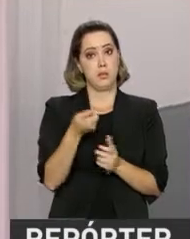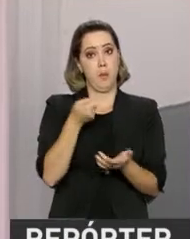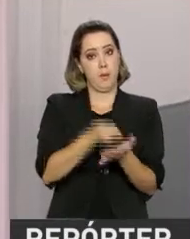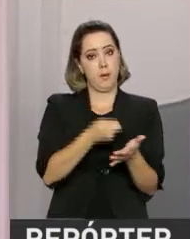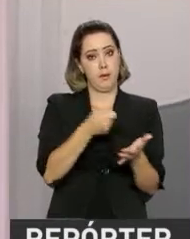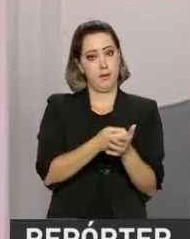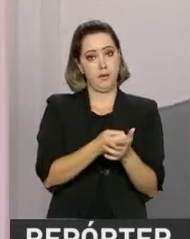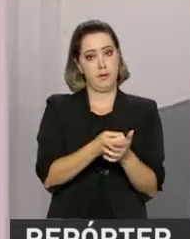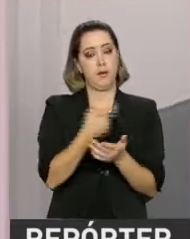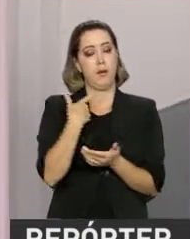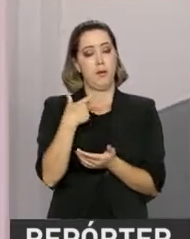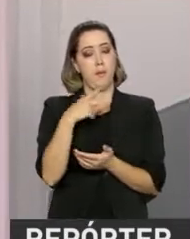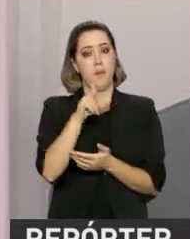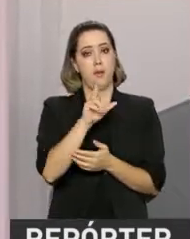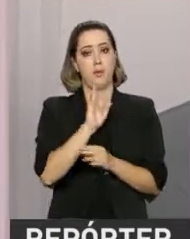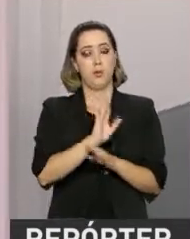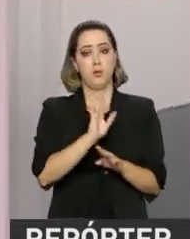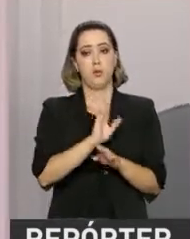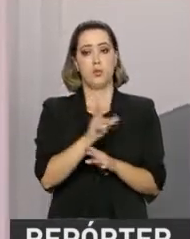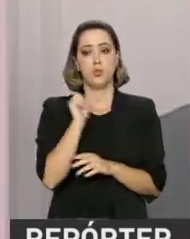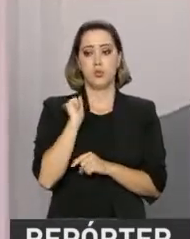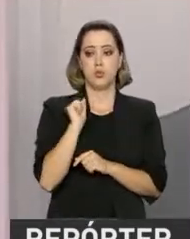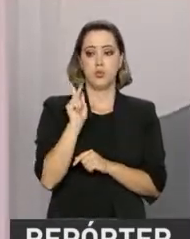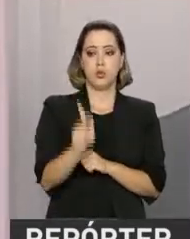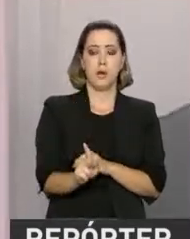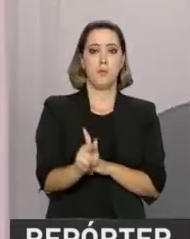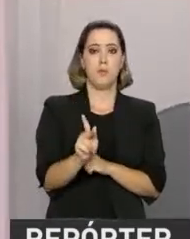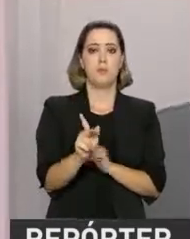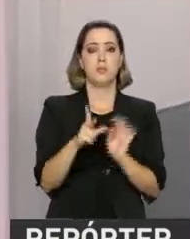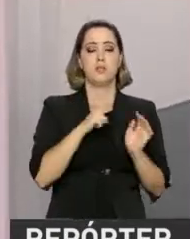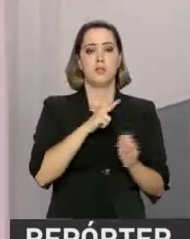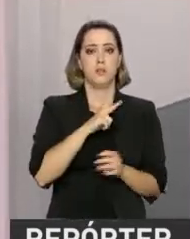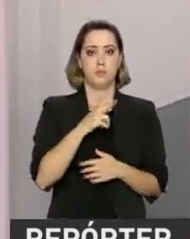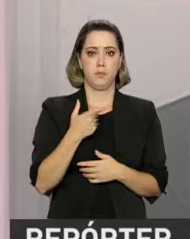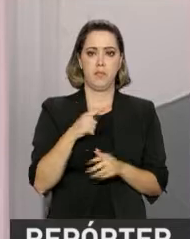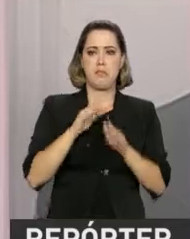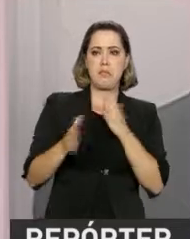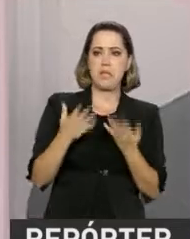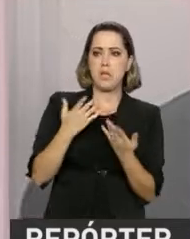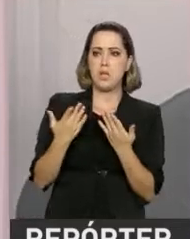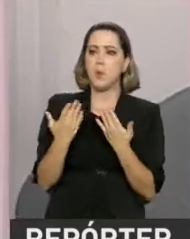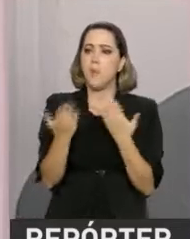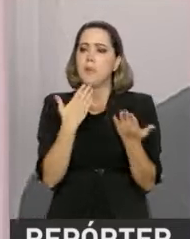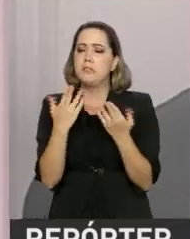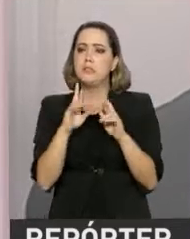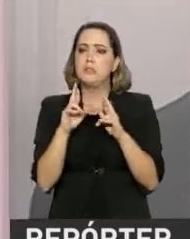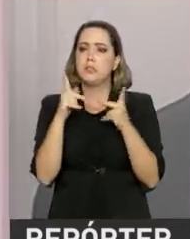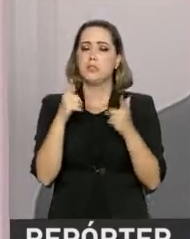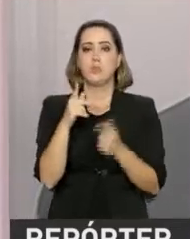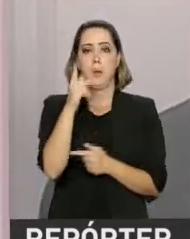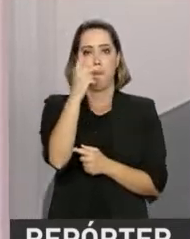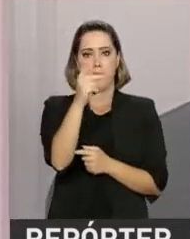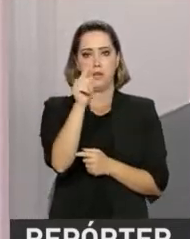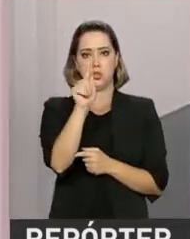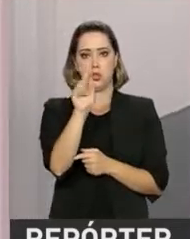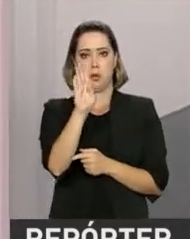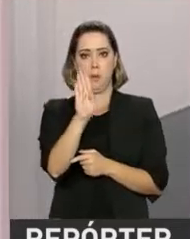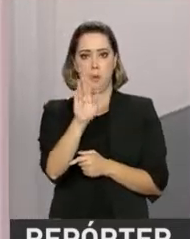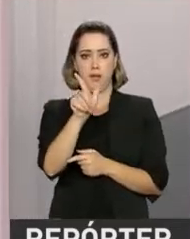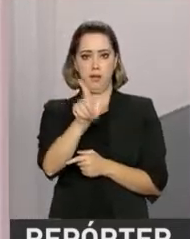complementar. Existe aí uma confusão entre PGBL e VGBL. O que é dedutível na declaração é